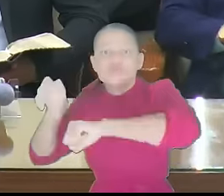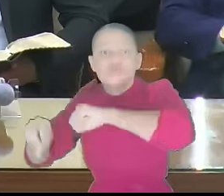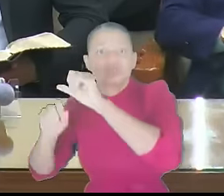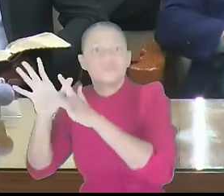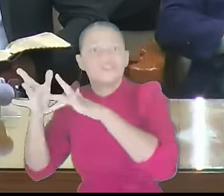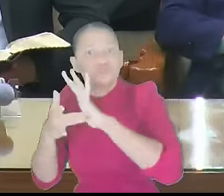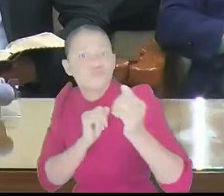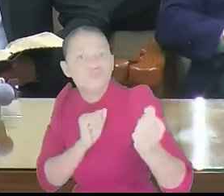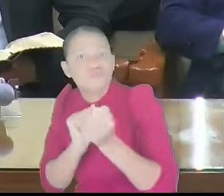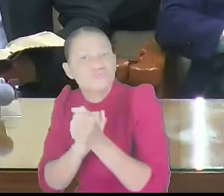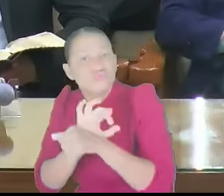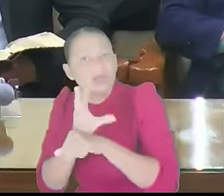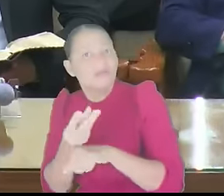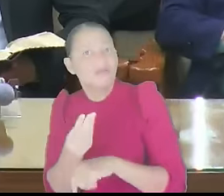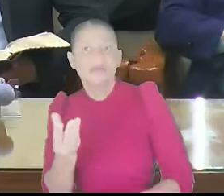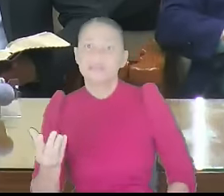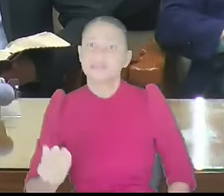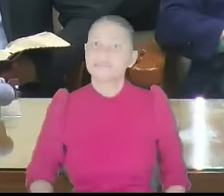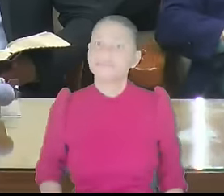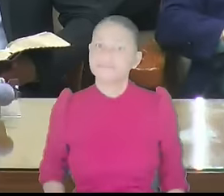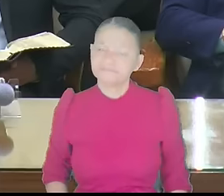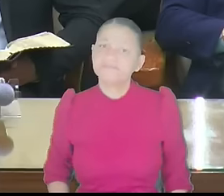igreja.